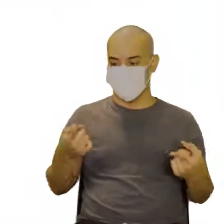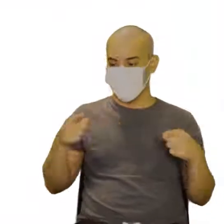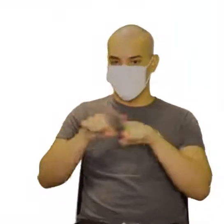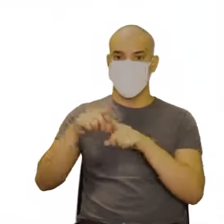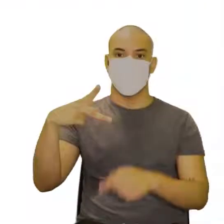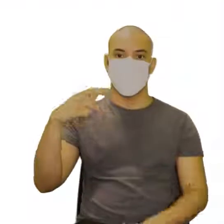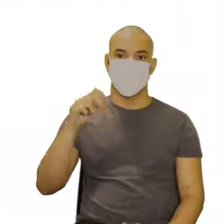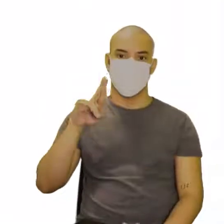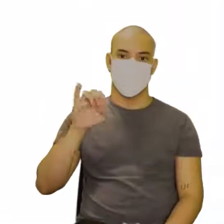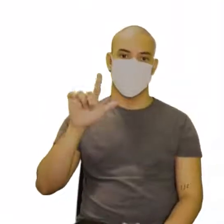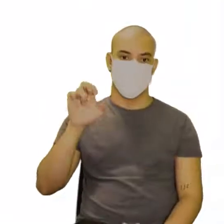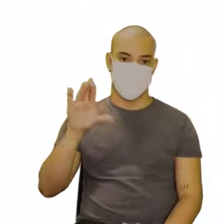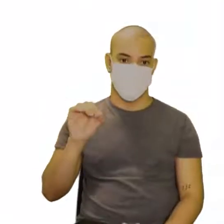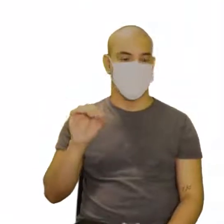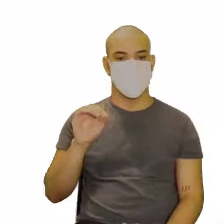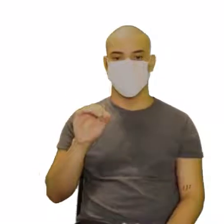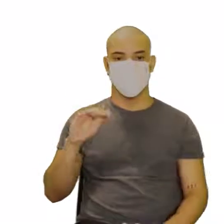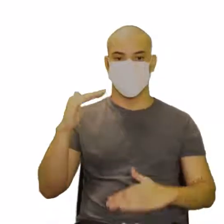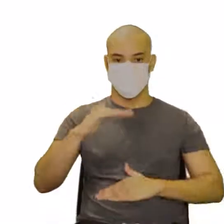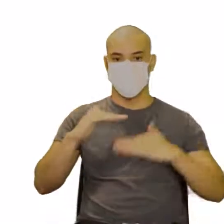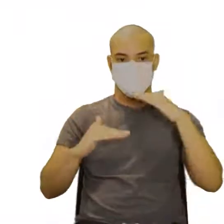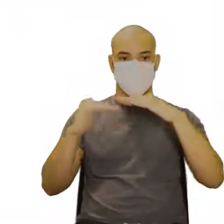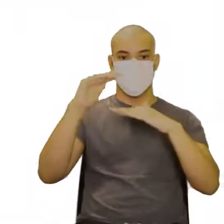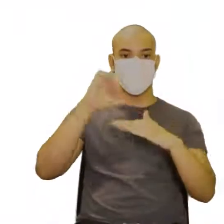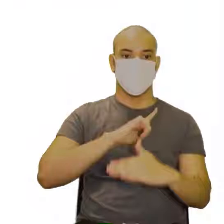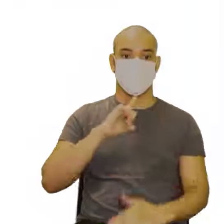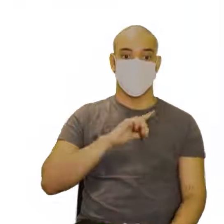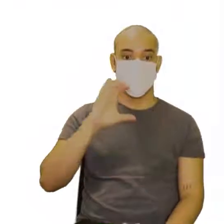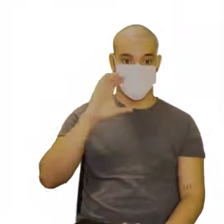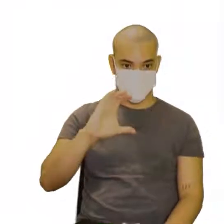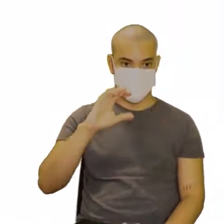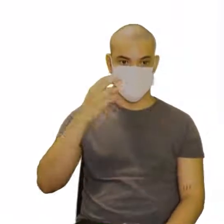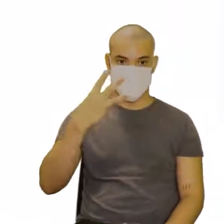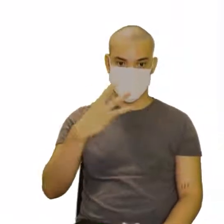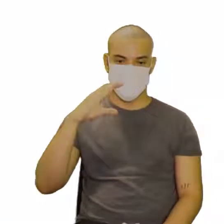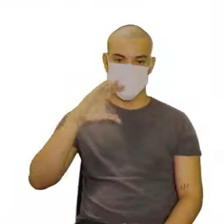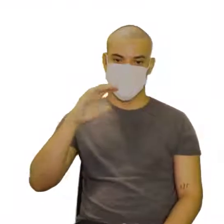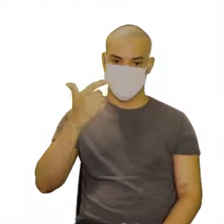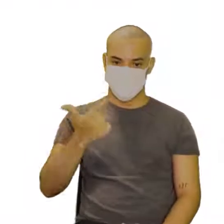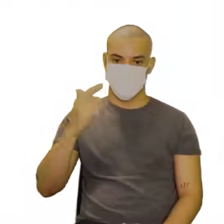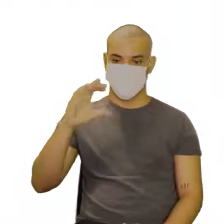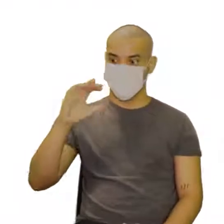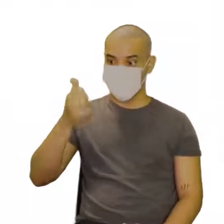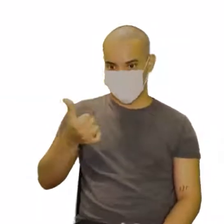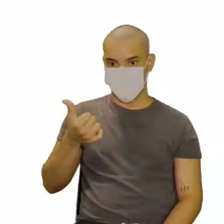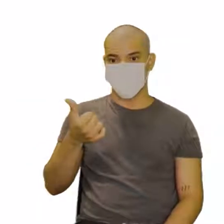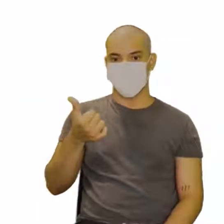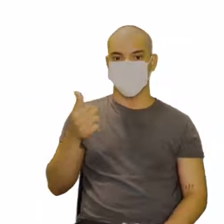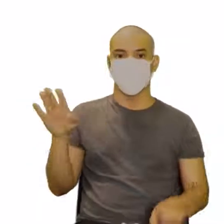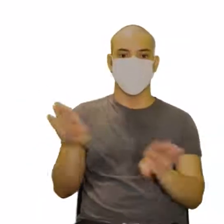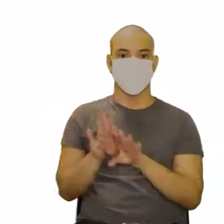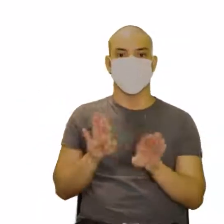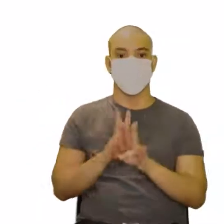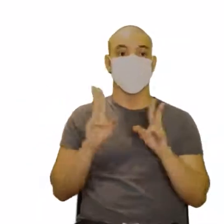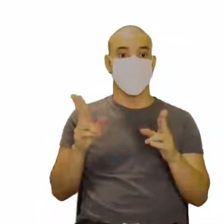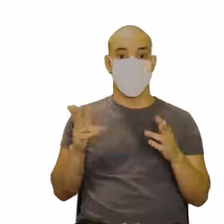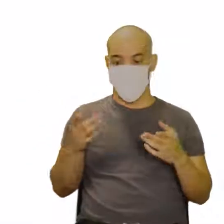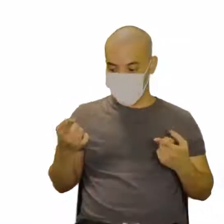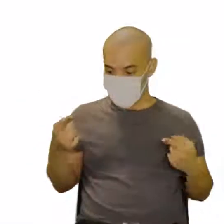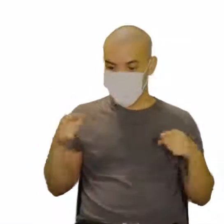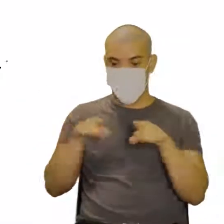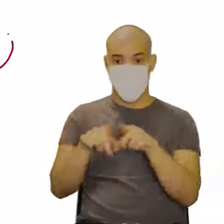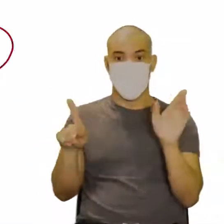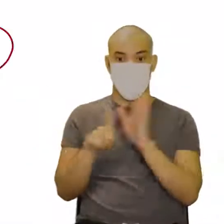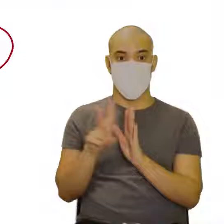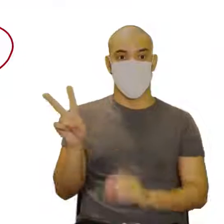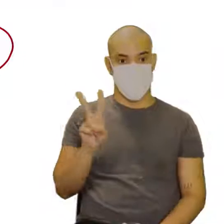tá? Então, associando em paralelo, eu tenho três capacitores com suas capacitâncias e como está em paralelo, a